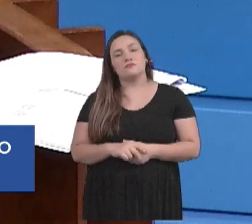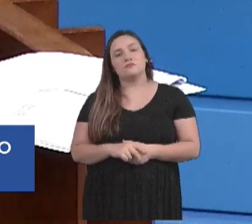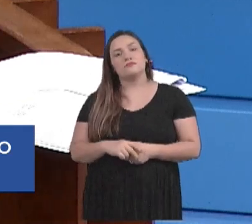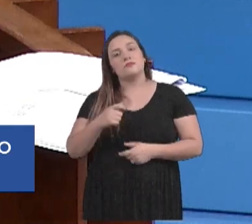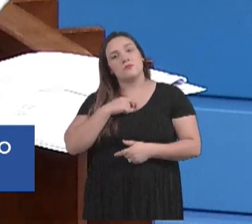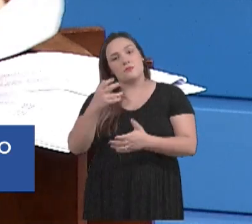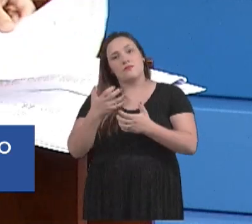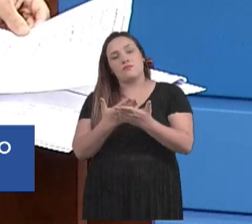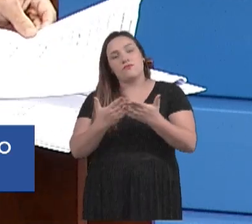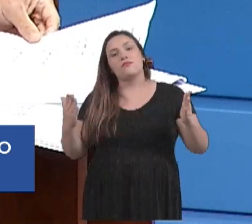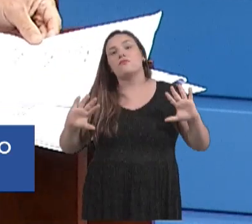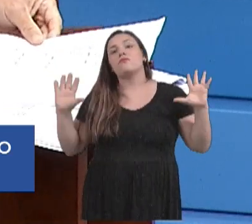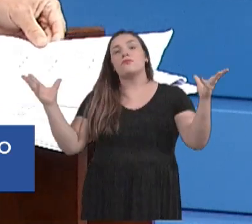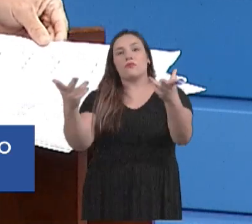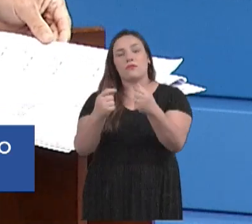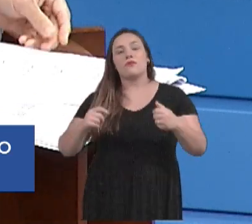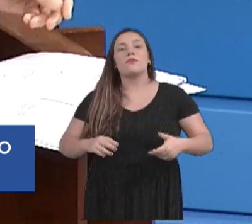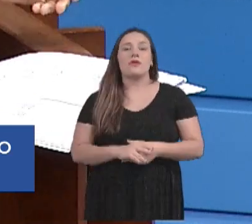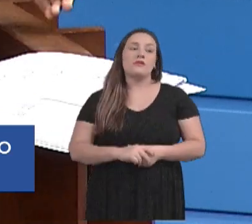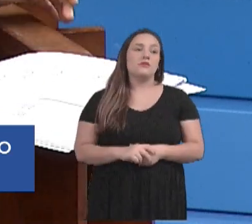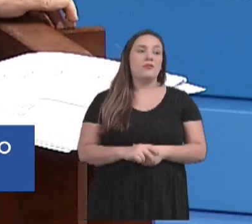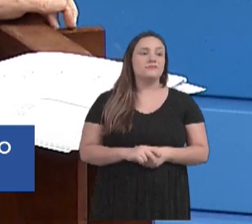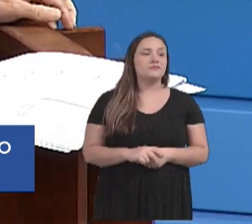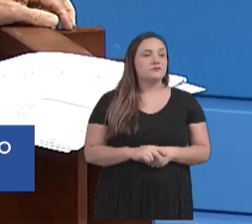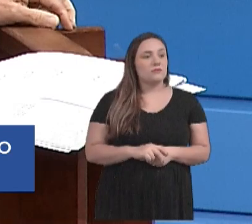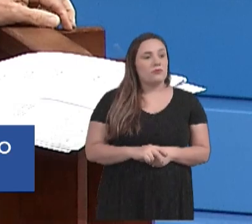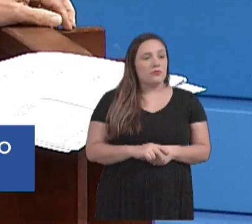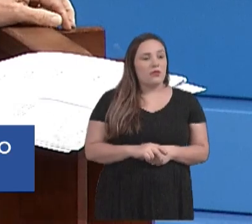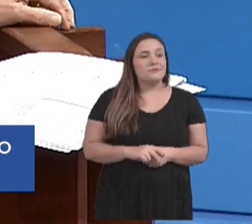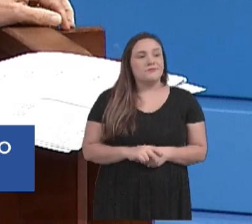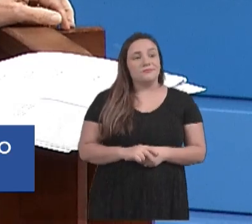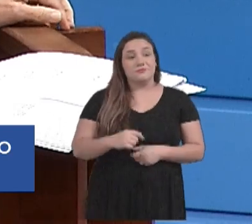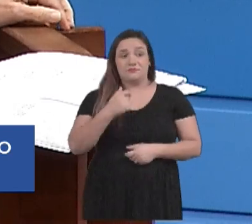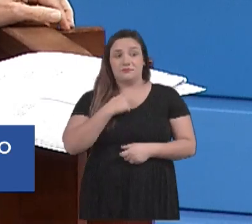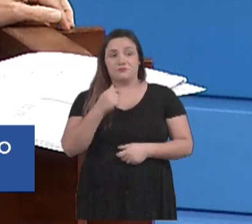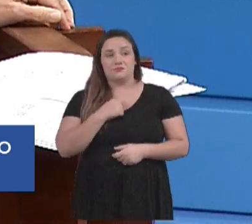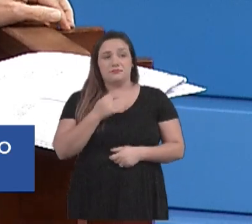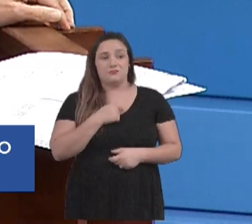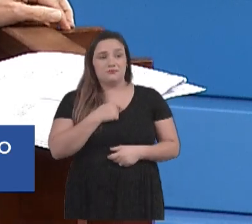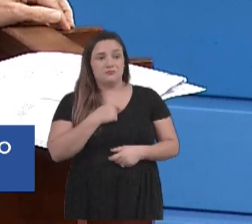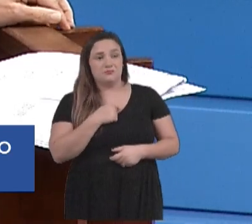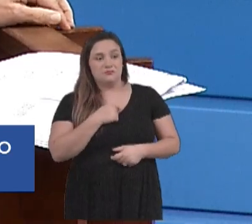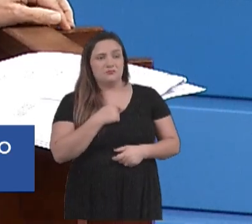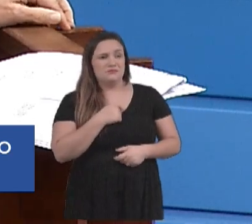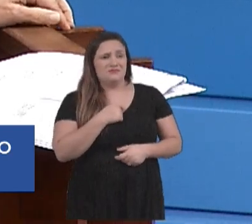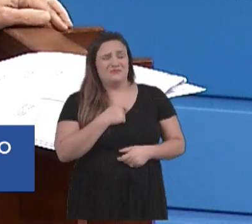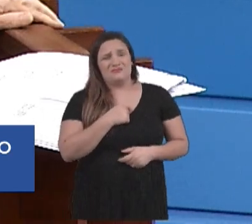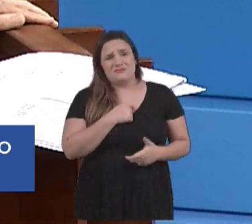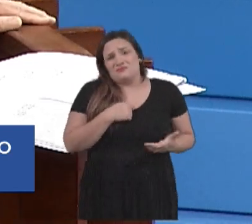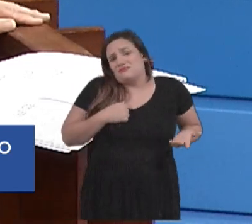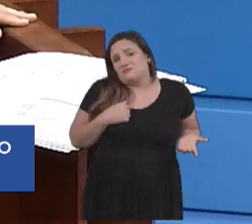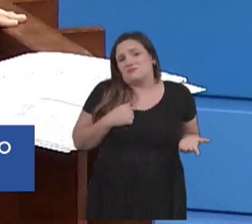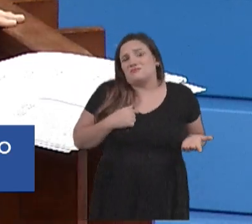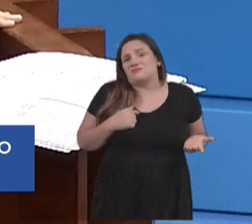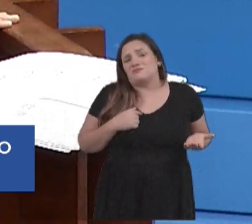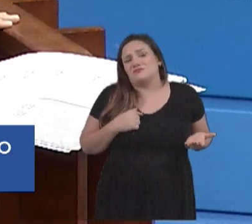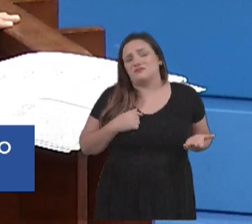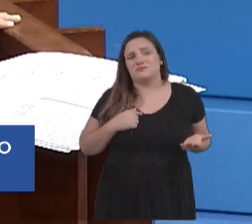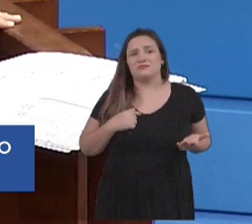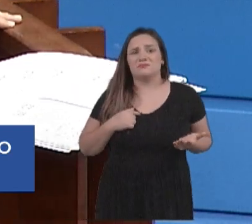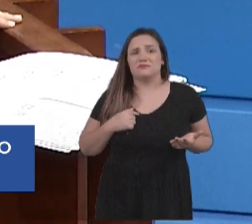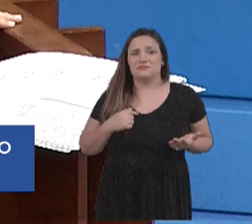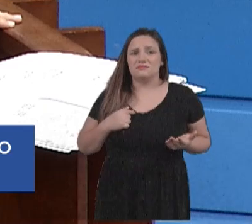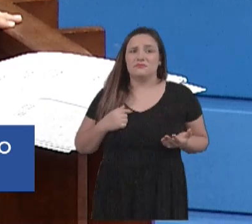deputados, que eu não estou aqui, mesmo que indiretamente,